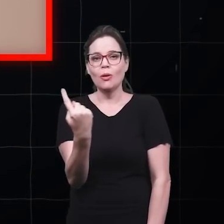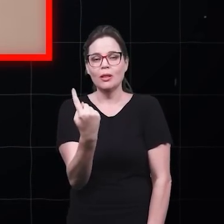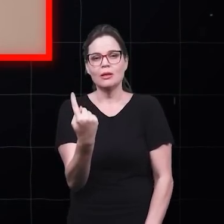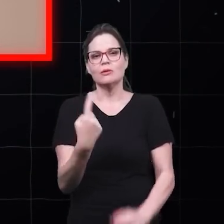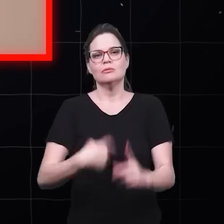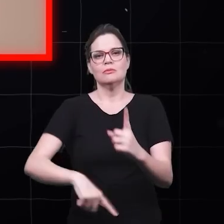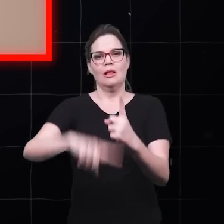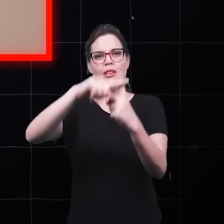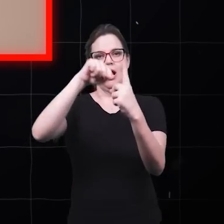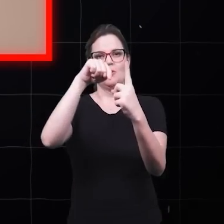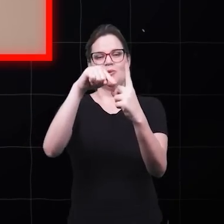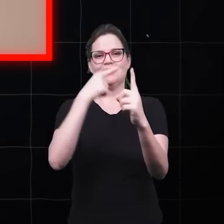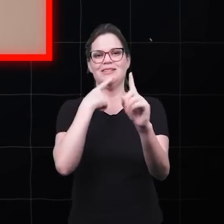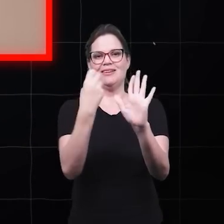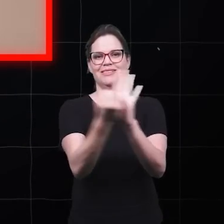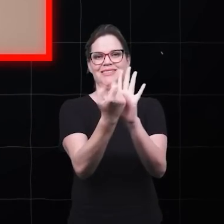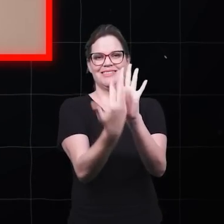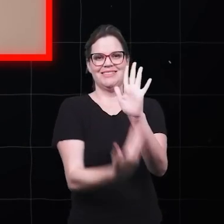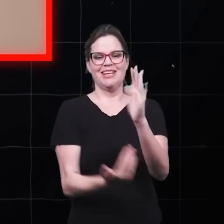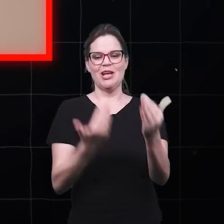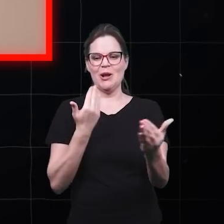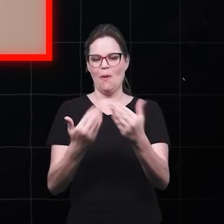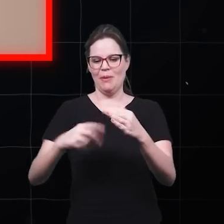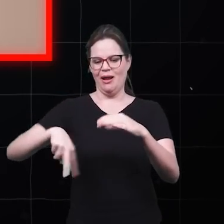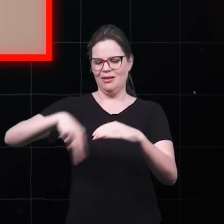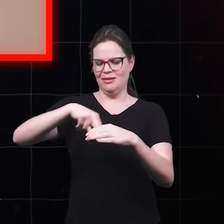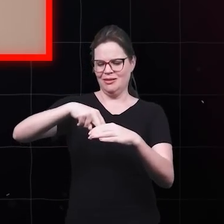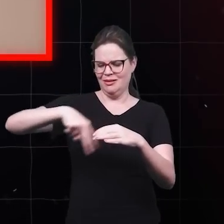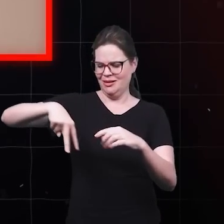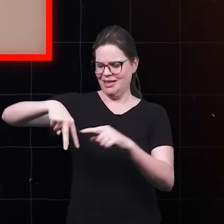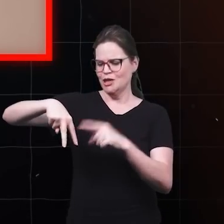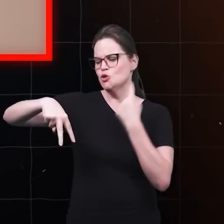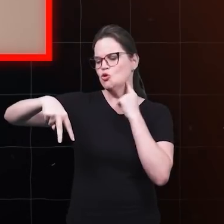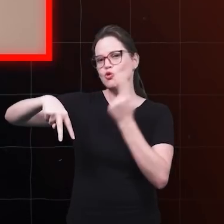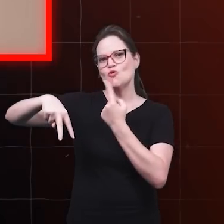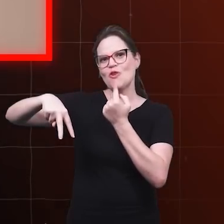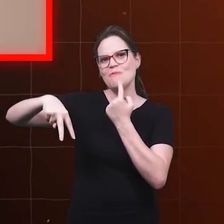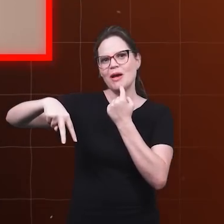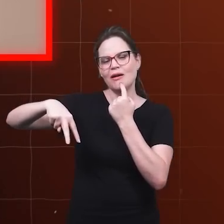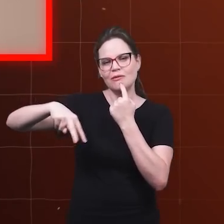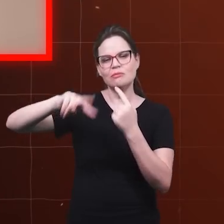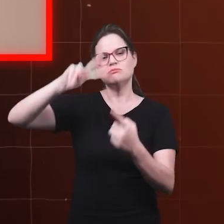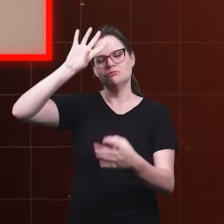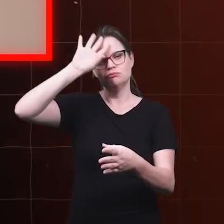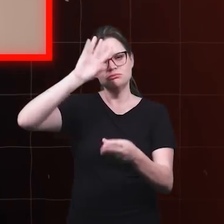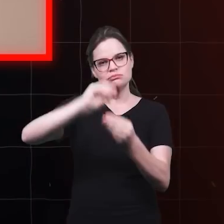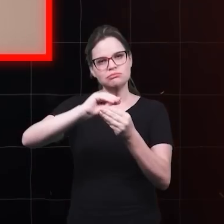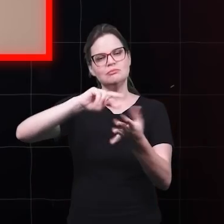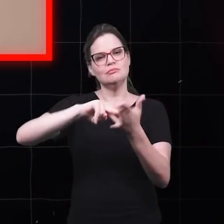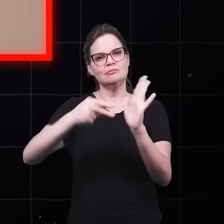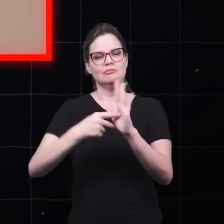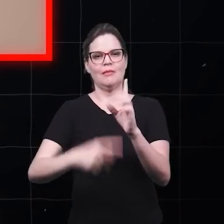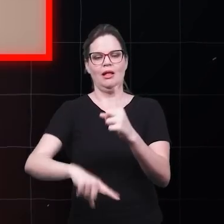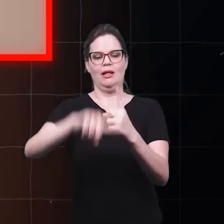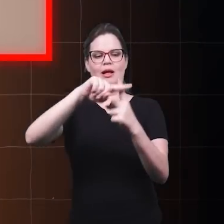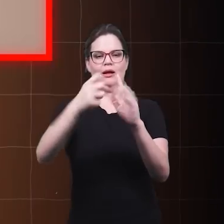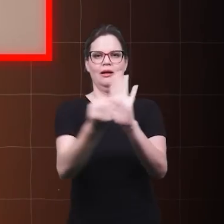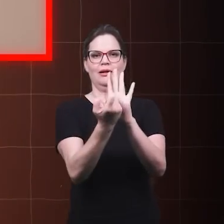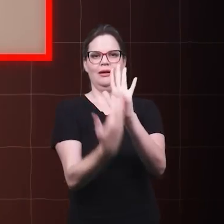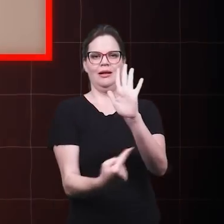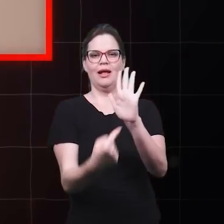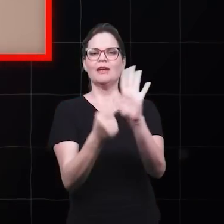de sangue para que aquele sangue pudesse ser vertido sobre nós e perdoar os nossos pecados